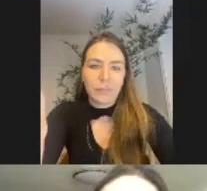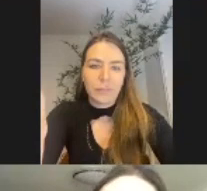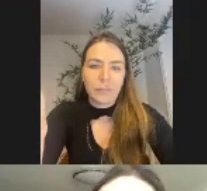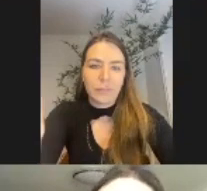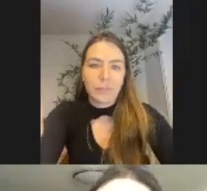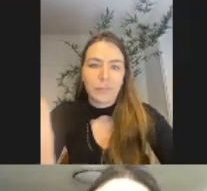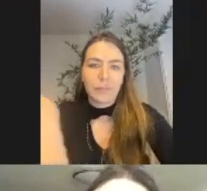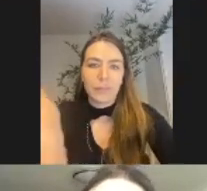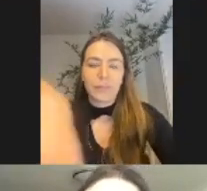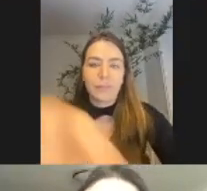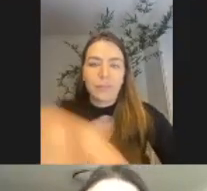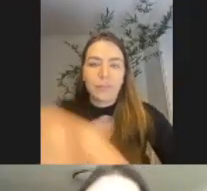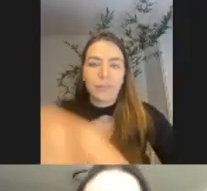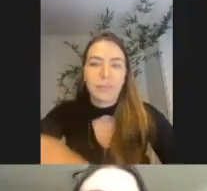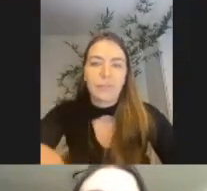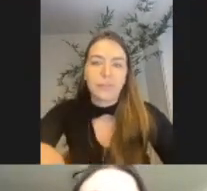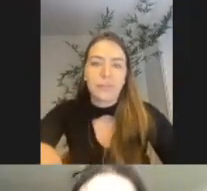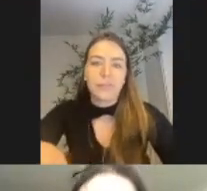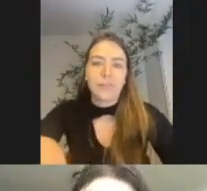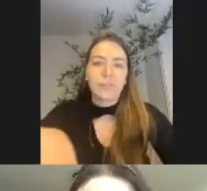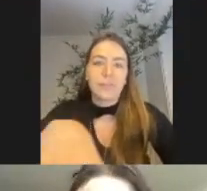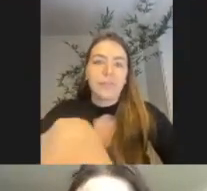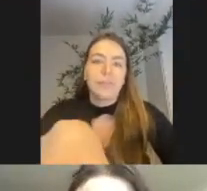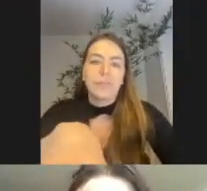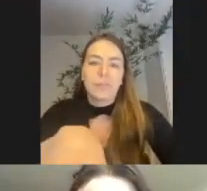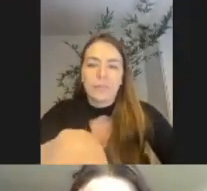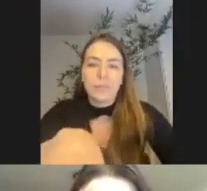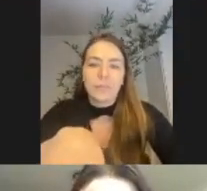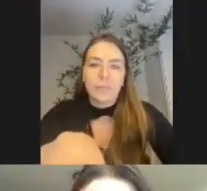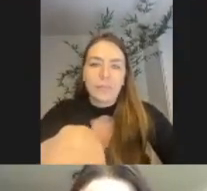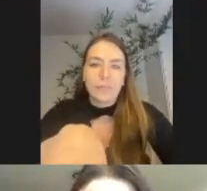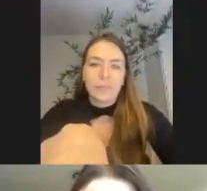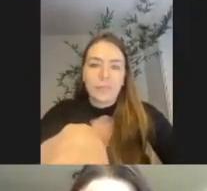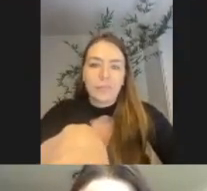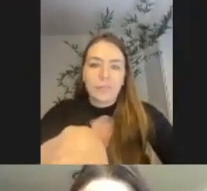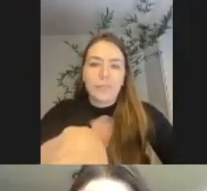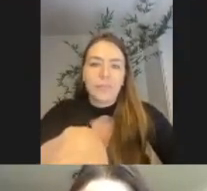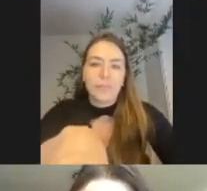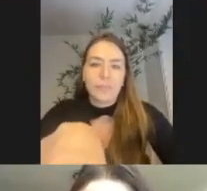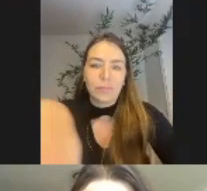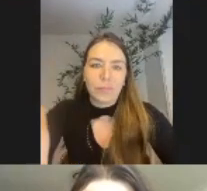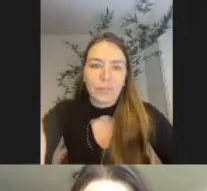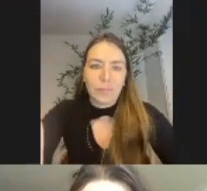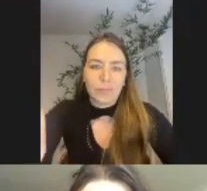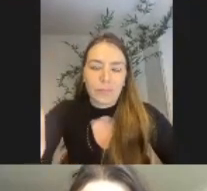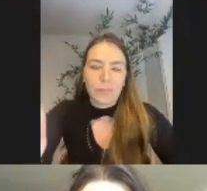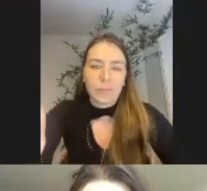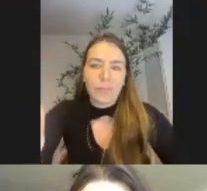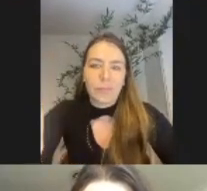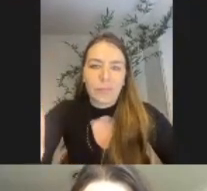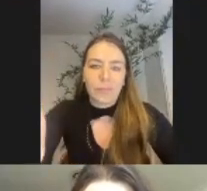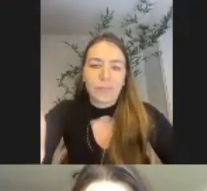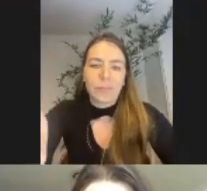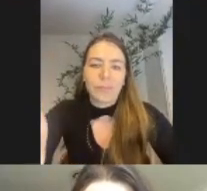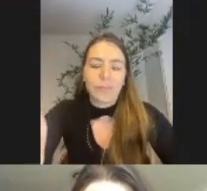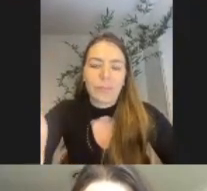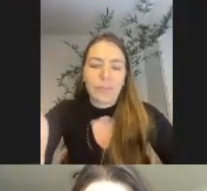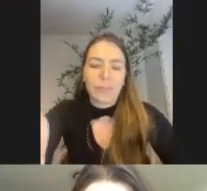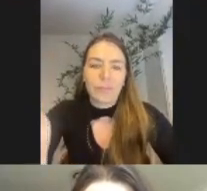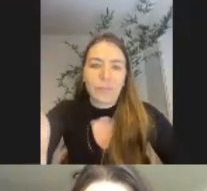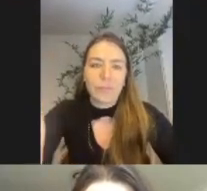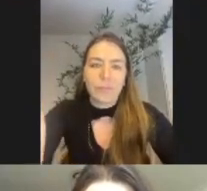fazer pães e doces, pães e bolos, realmente é a maior dor, né, da gente. Kits de